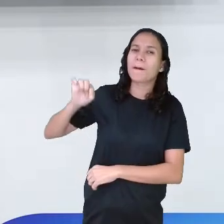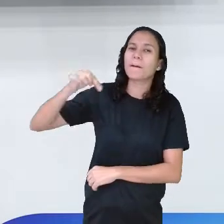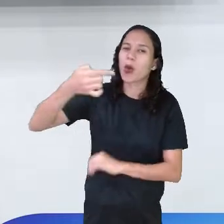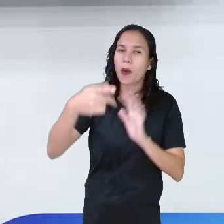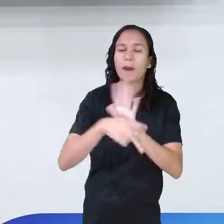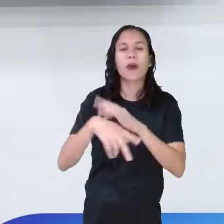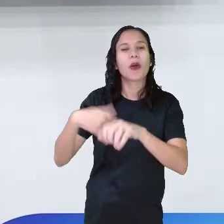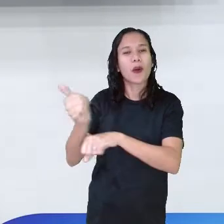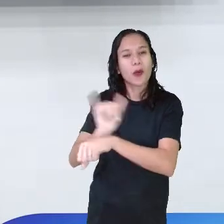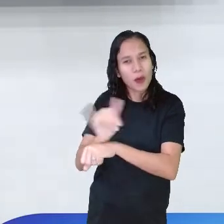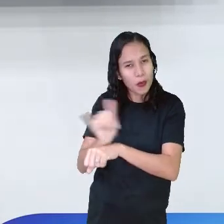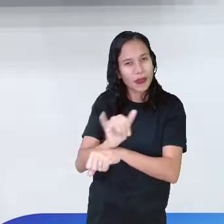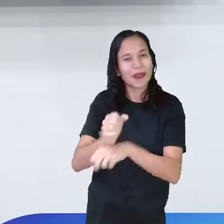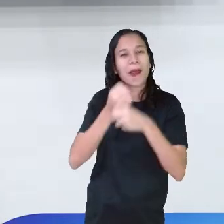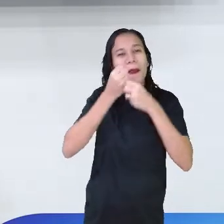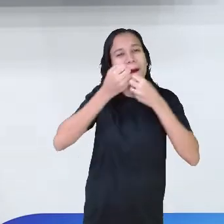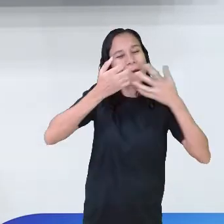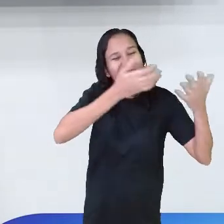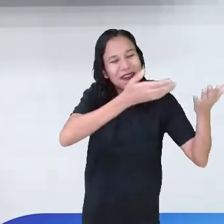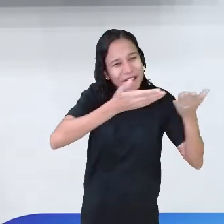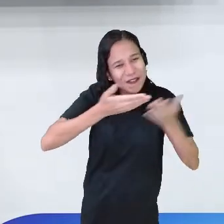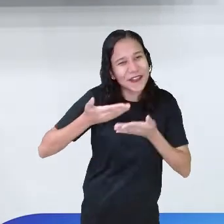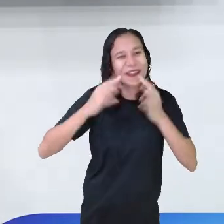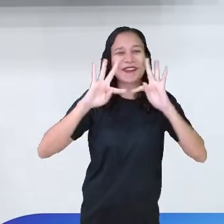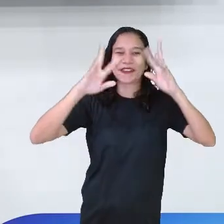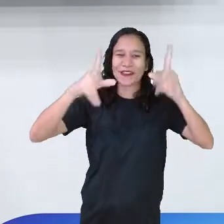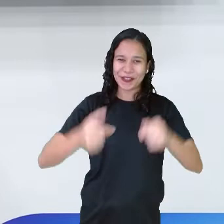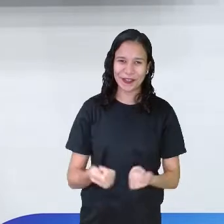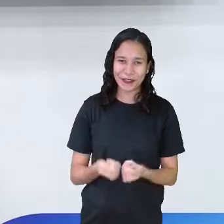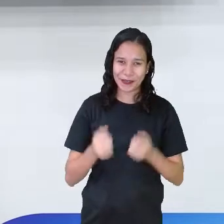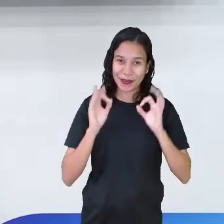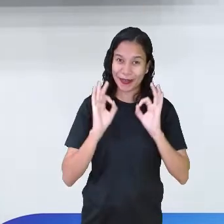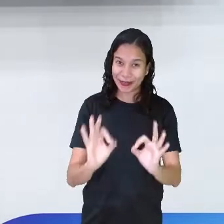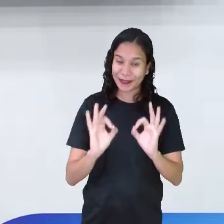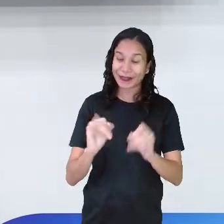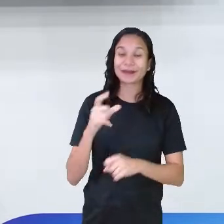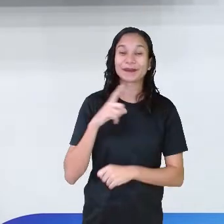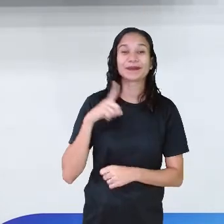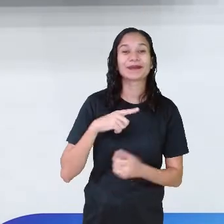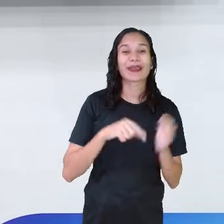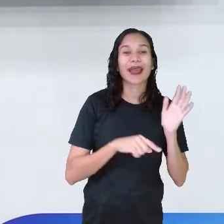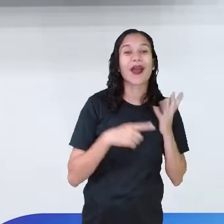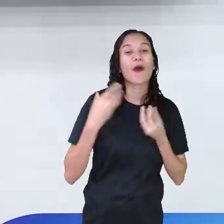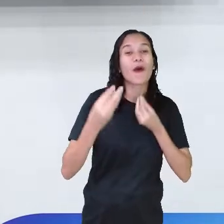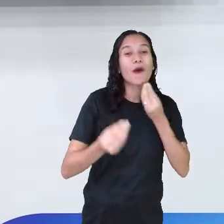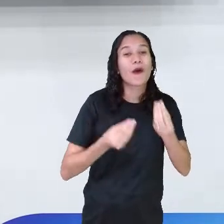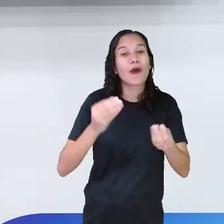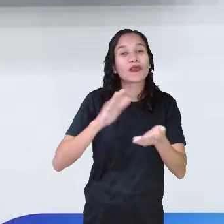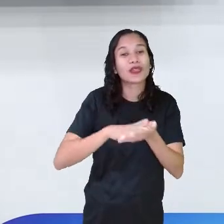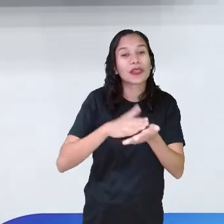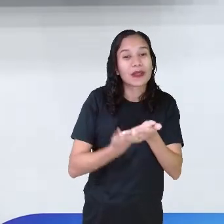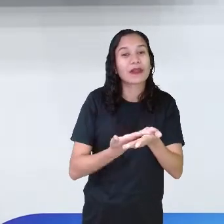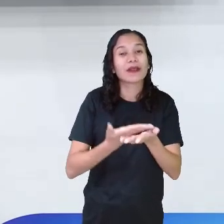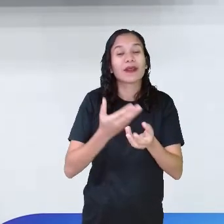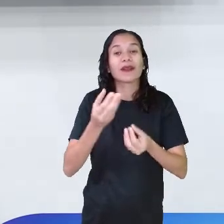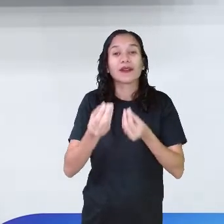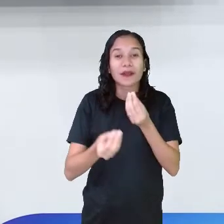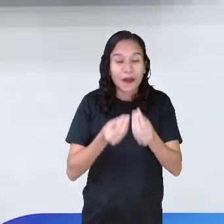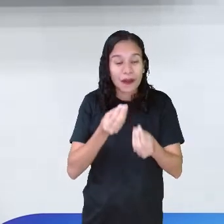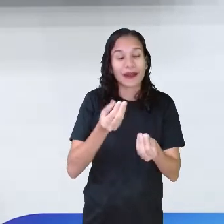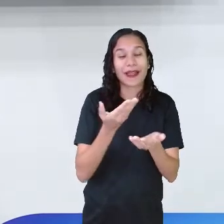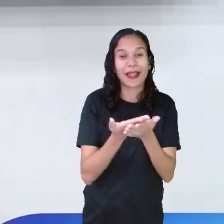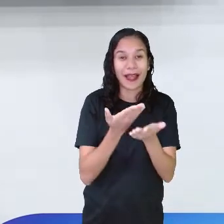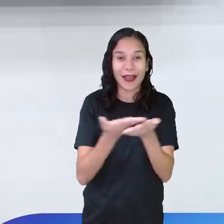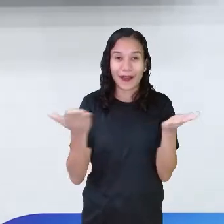canal do YouTube, sejam muito bem-vindos também. Para nos ajudar na aula de hoje, temos aqui a presença da querida